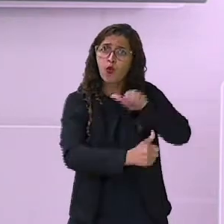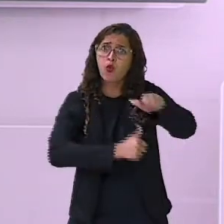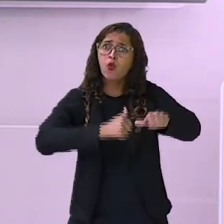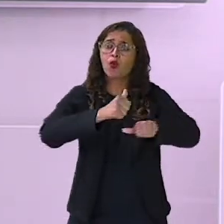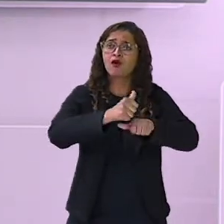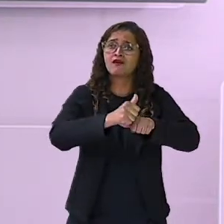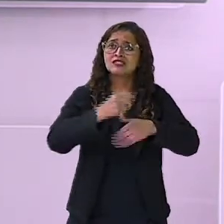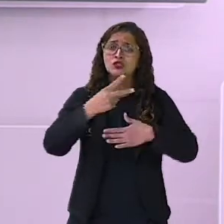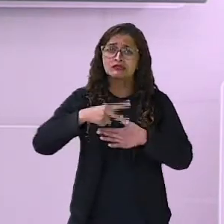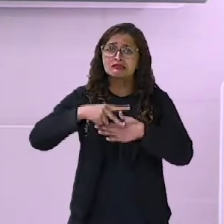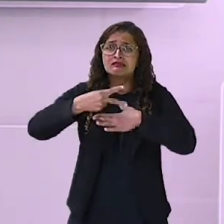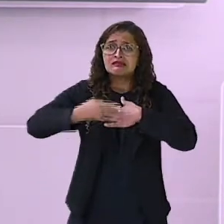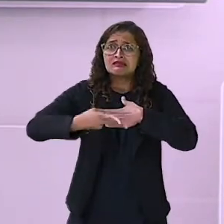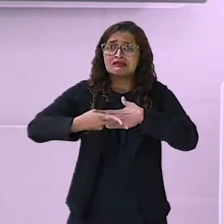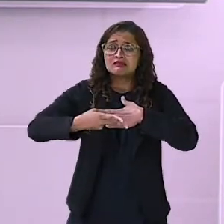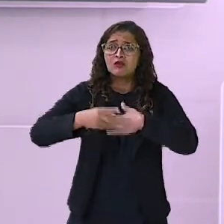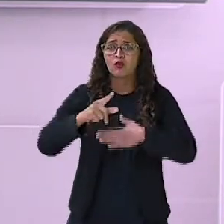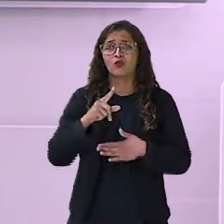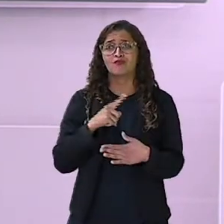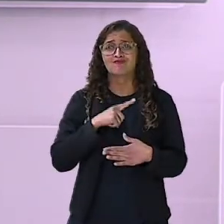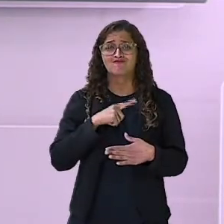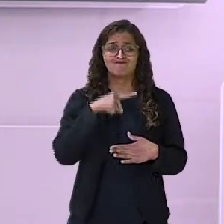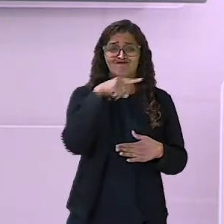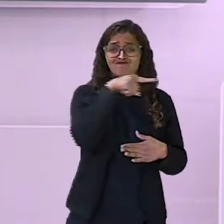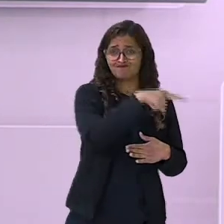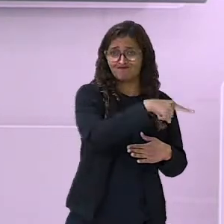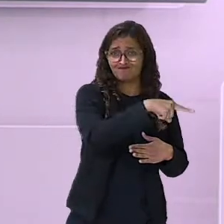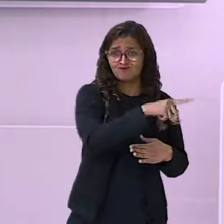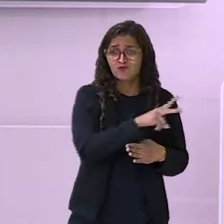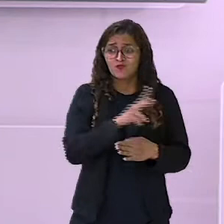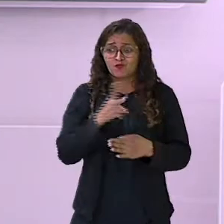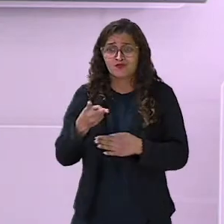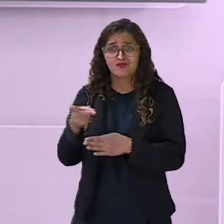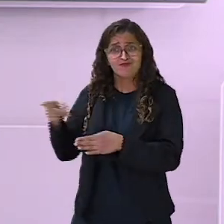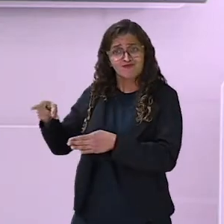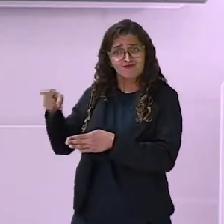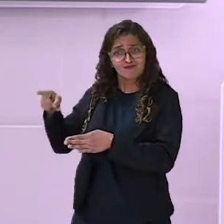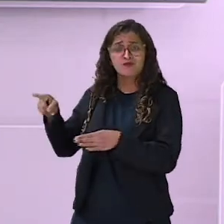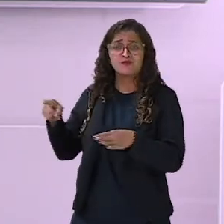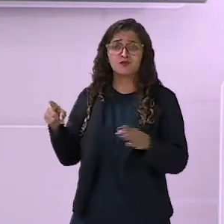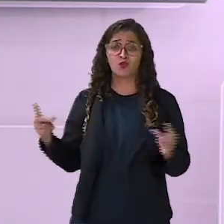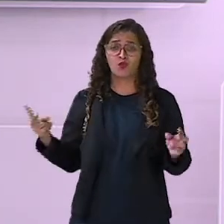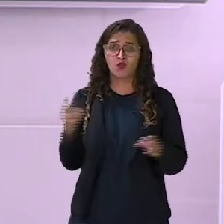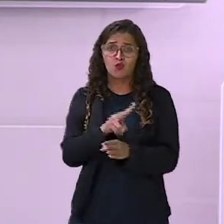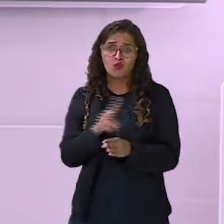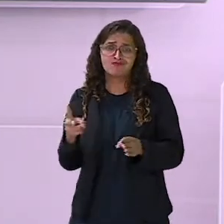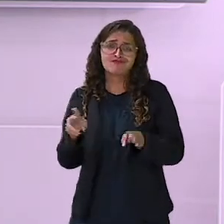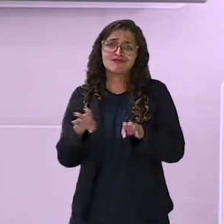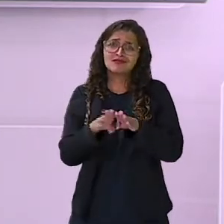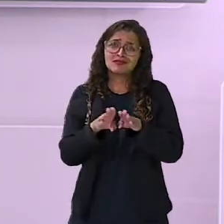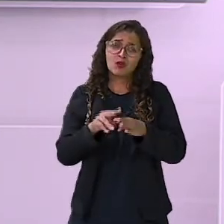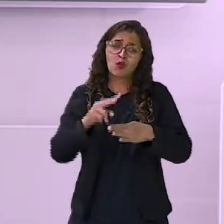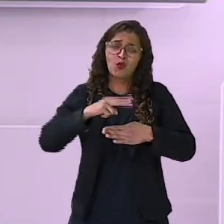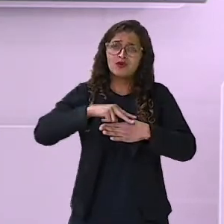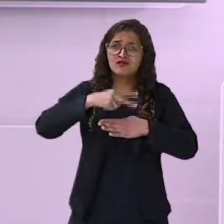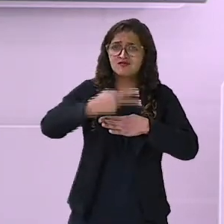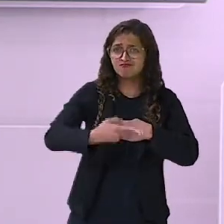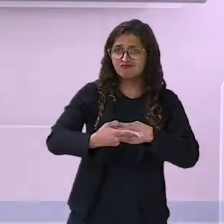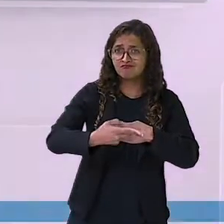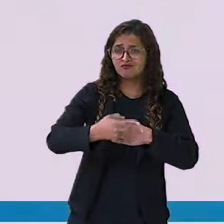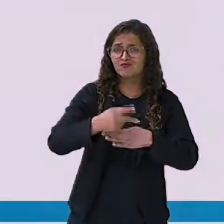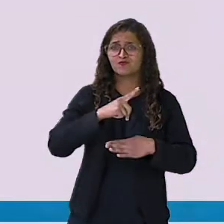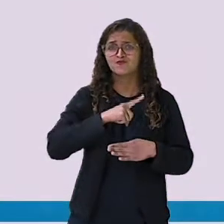trouxeram consequências, tanto para o campo quanto para a cidade. Nós vimos que o ser humano